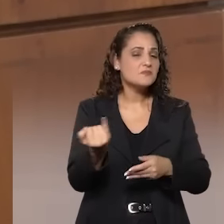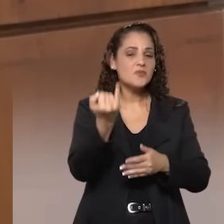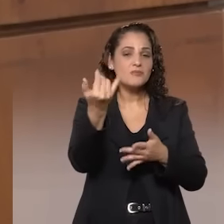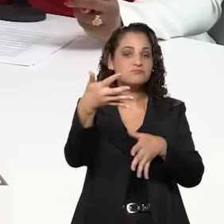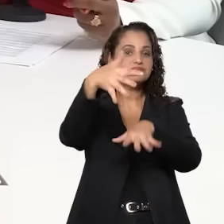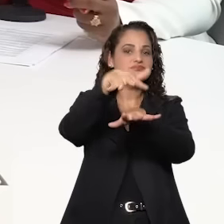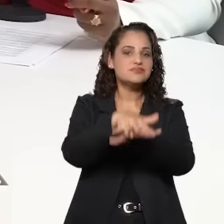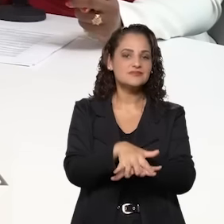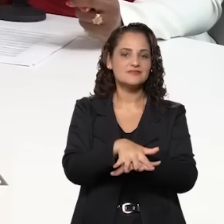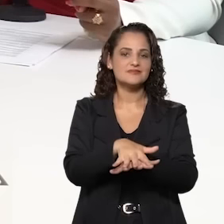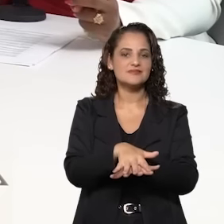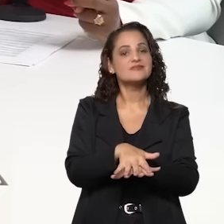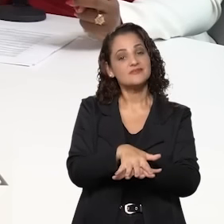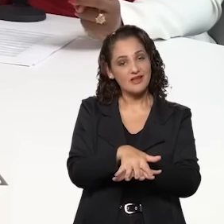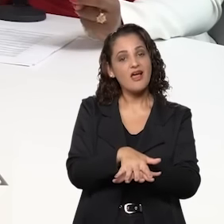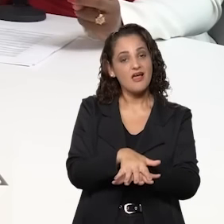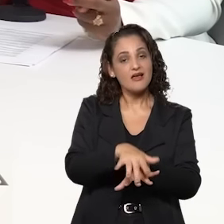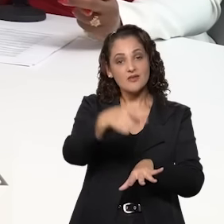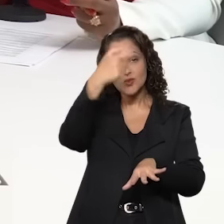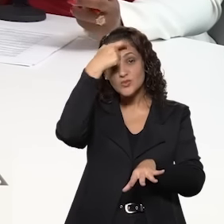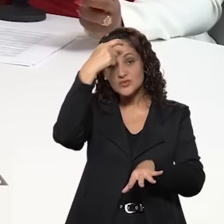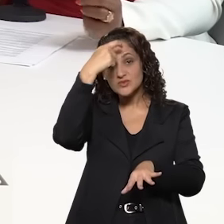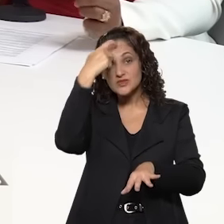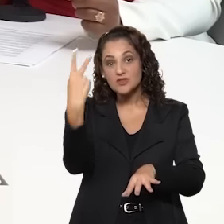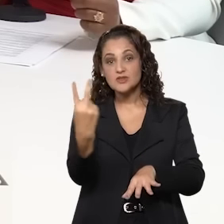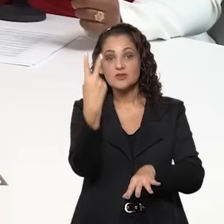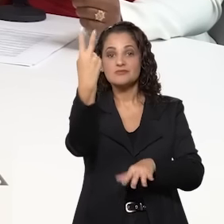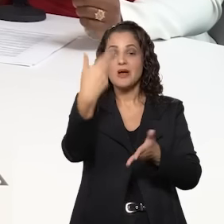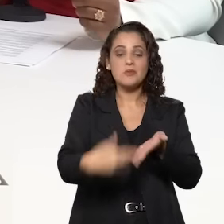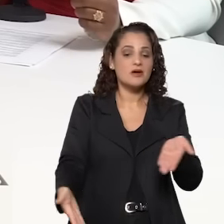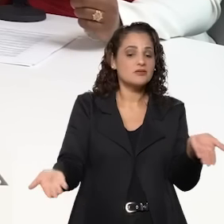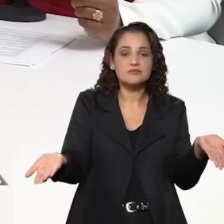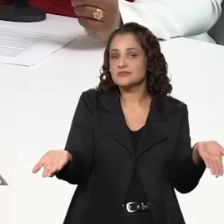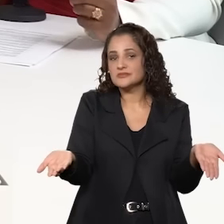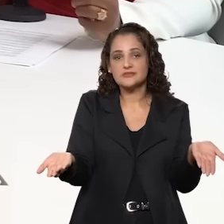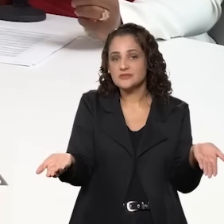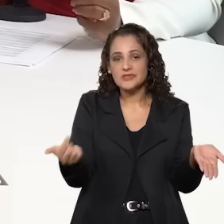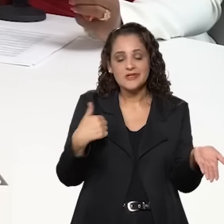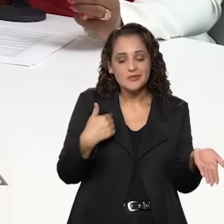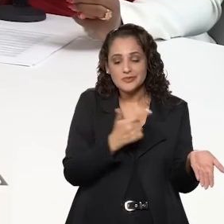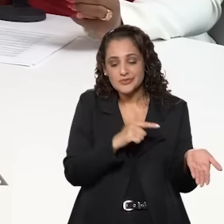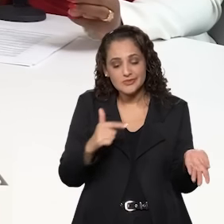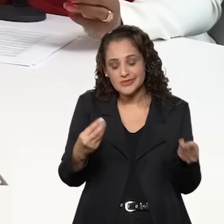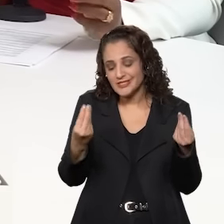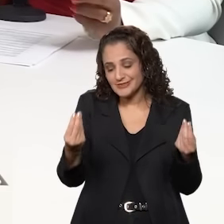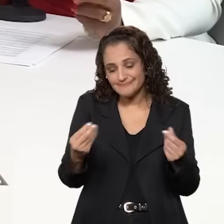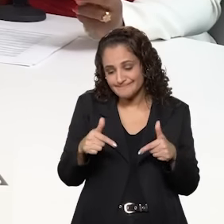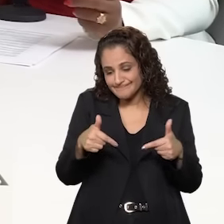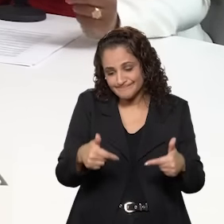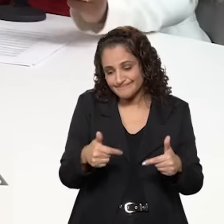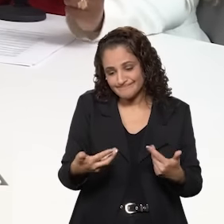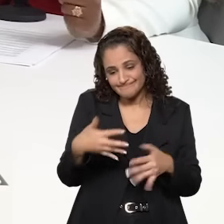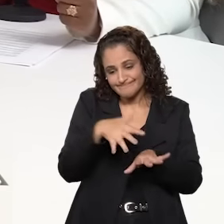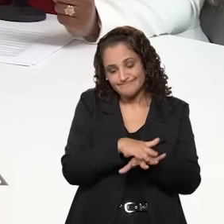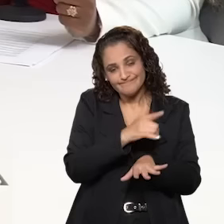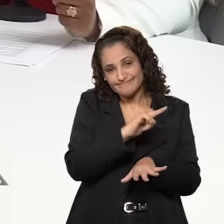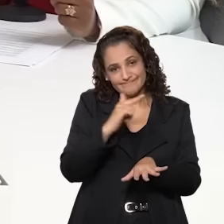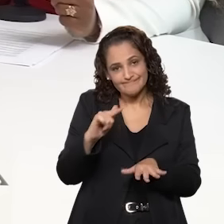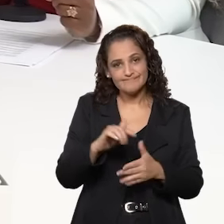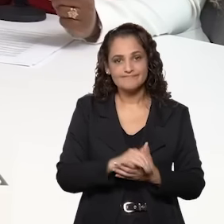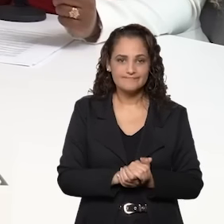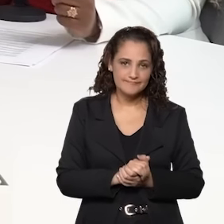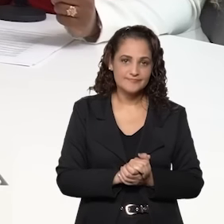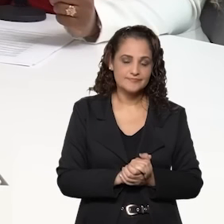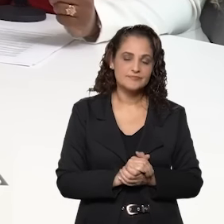perdido quando eu não tenho esse essa iniciativa de inclusão e no sentido de valorizar todas as pessoas é super importante